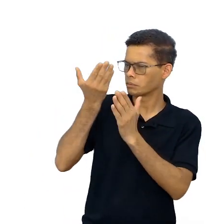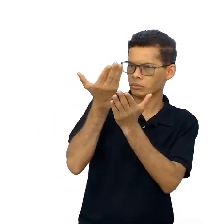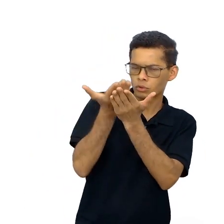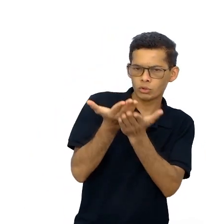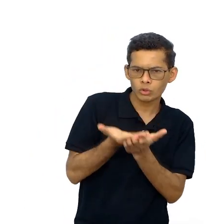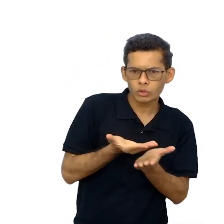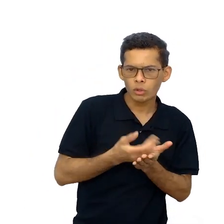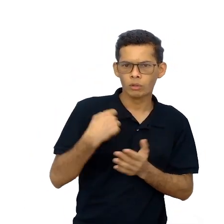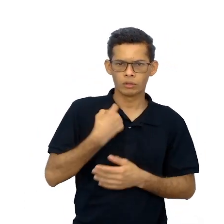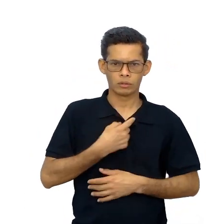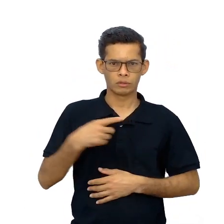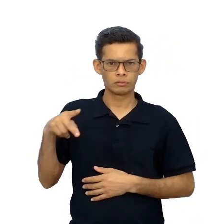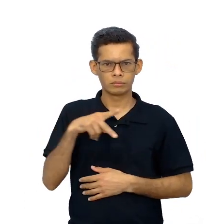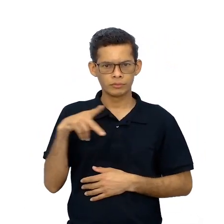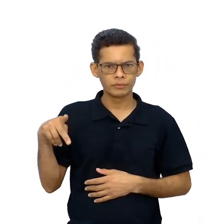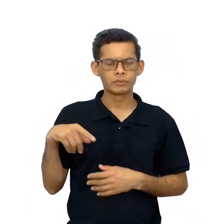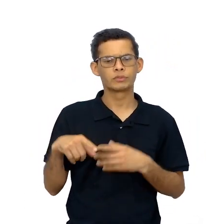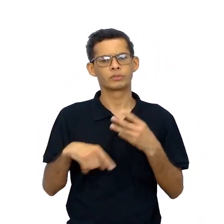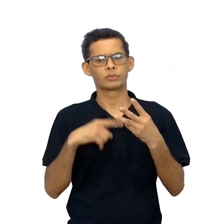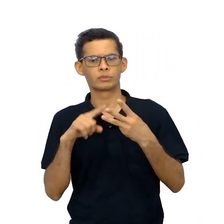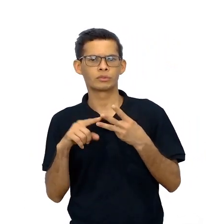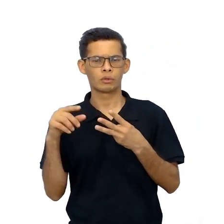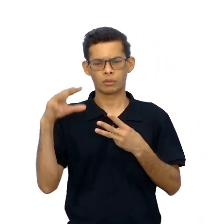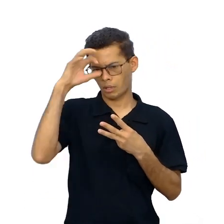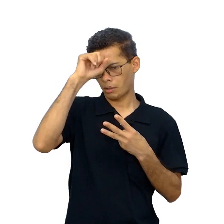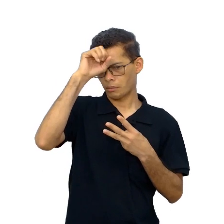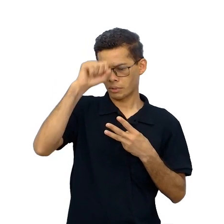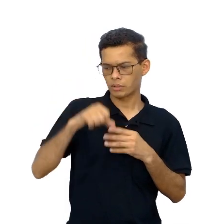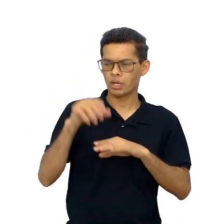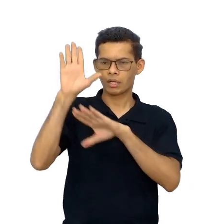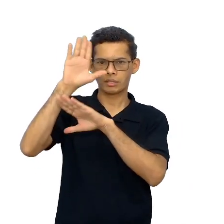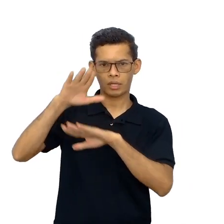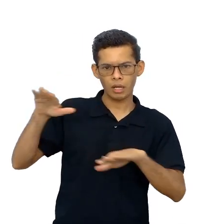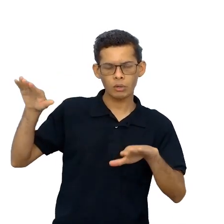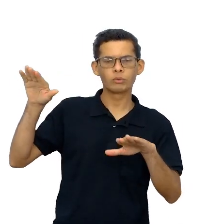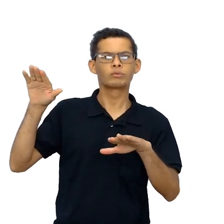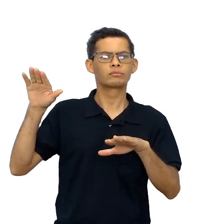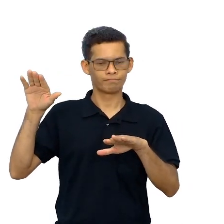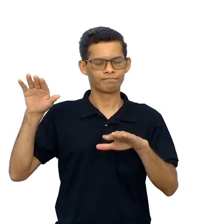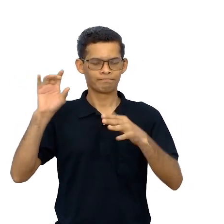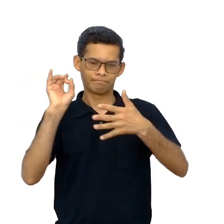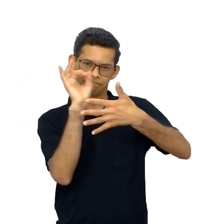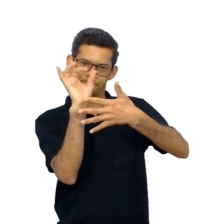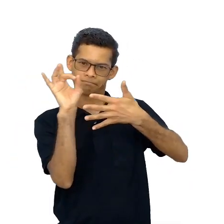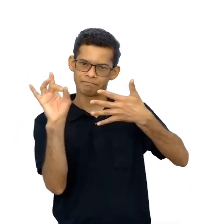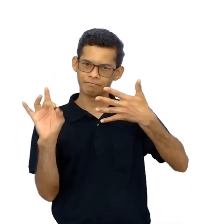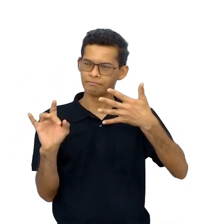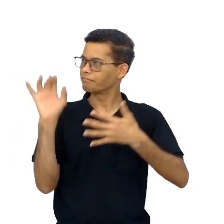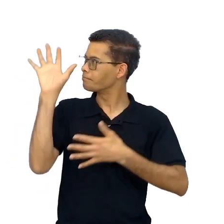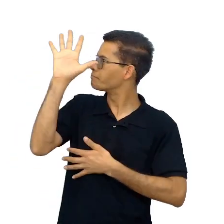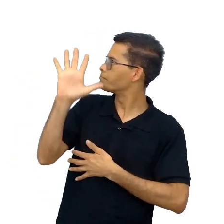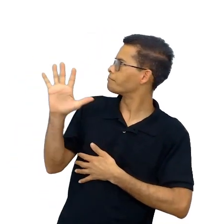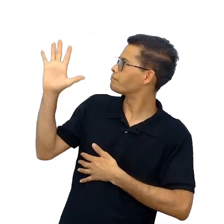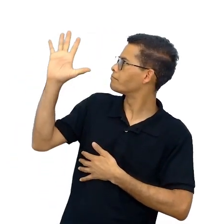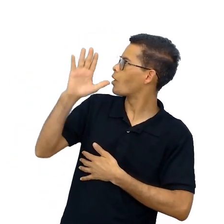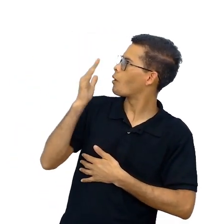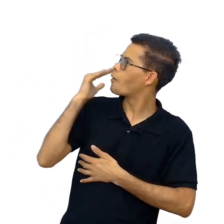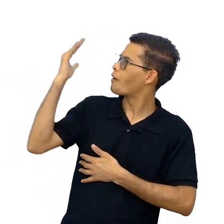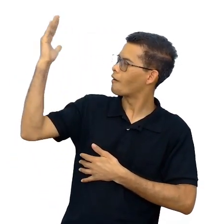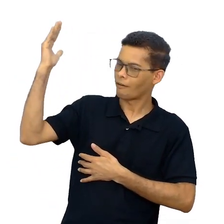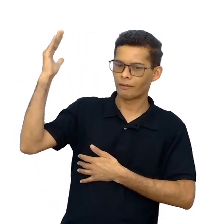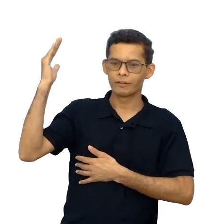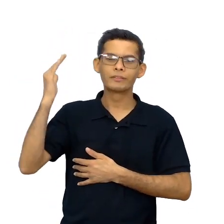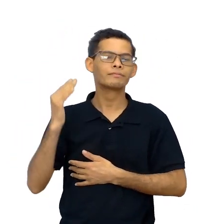nós professores, a aprendizagem, os estudantes, né? Então, todos aí envolvidos, né, nesta